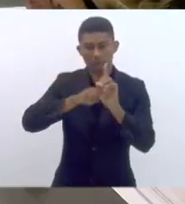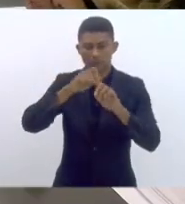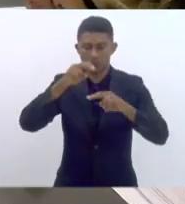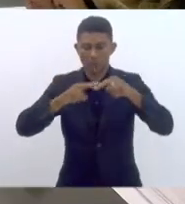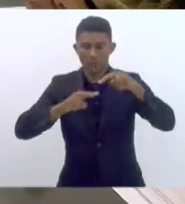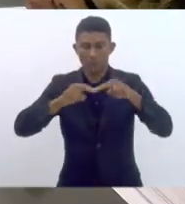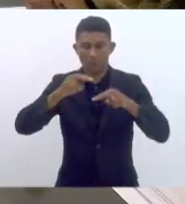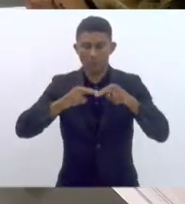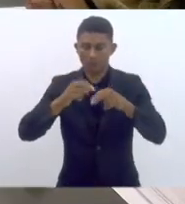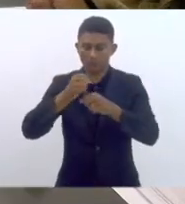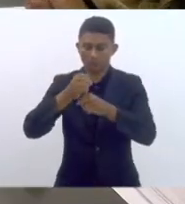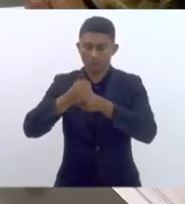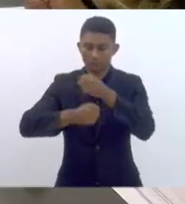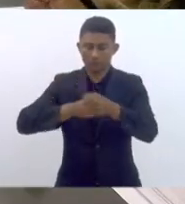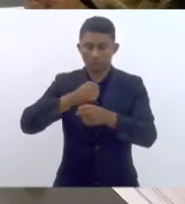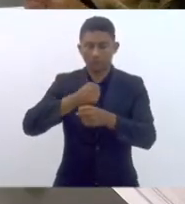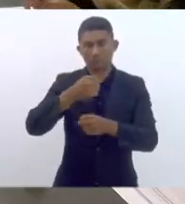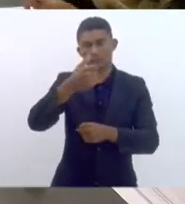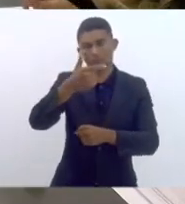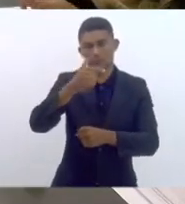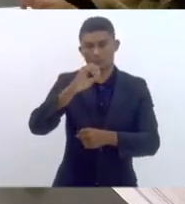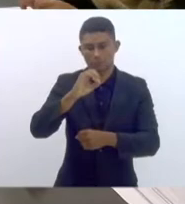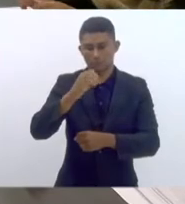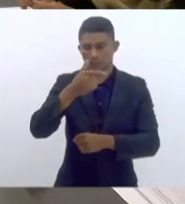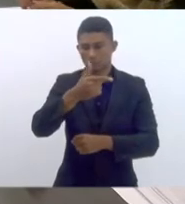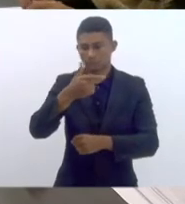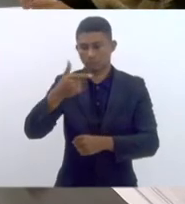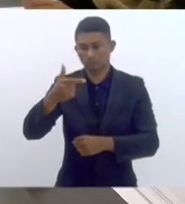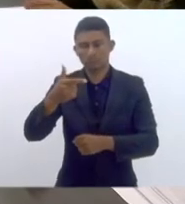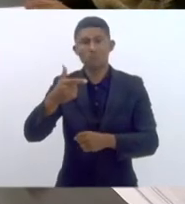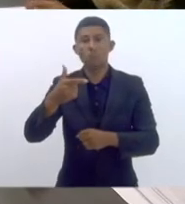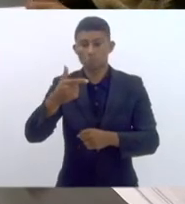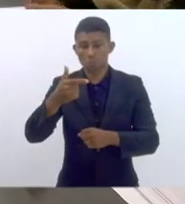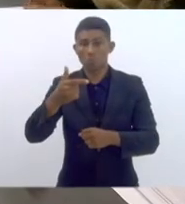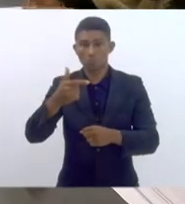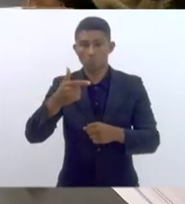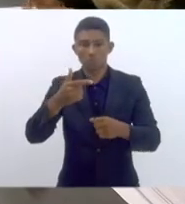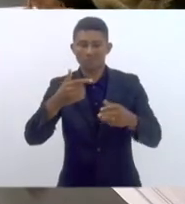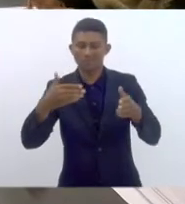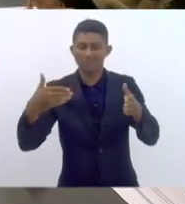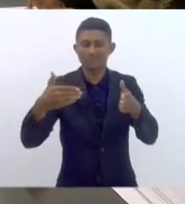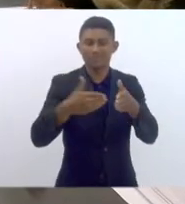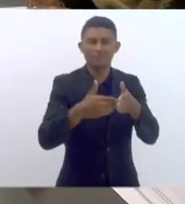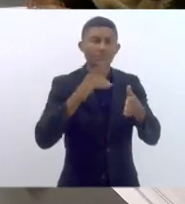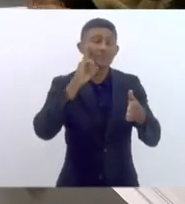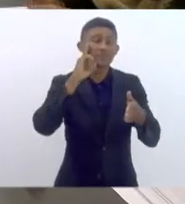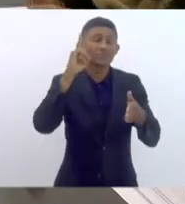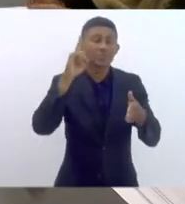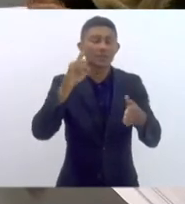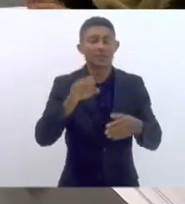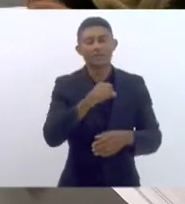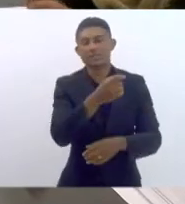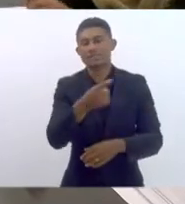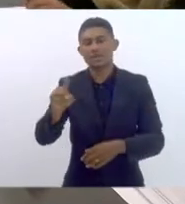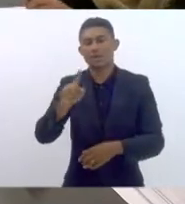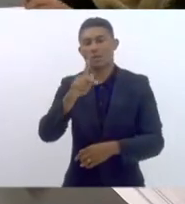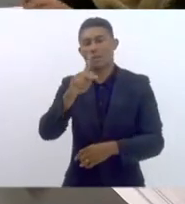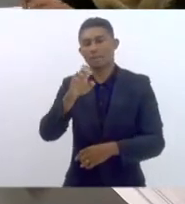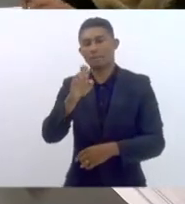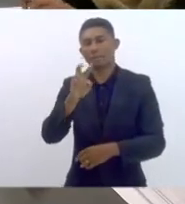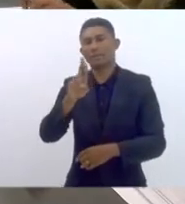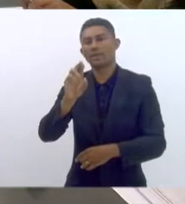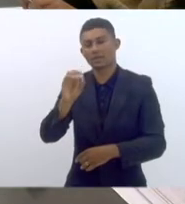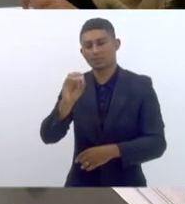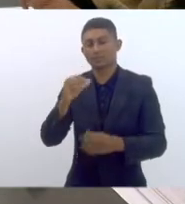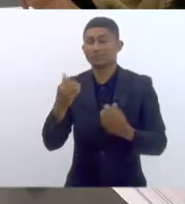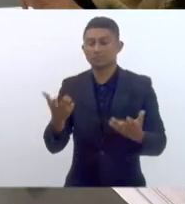junho de 22, vésperas de São Pedro, na qualidade